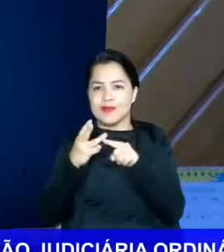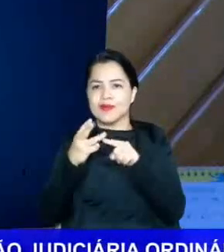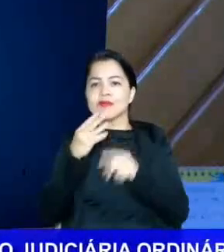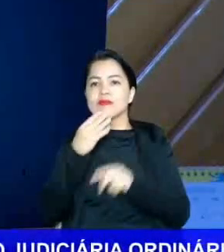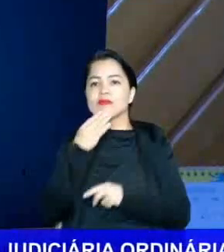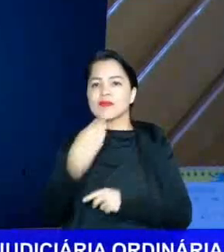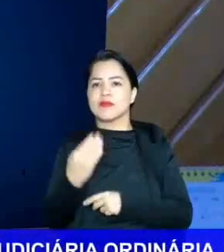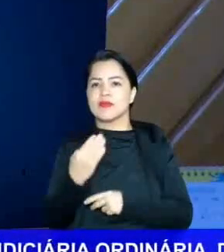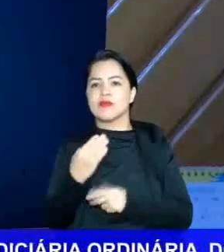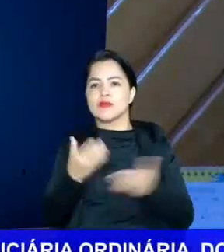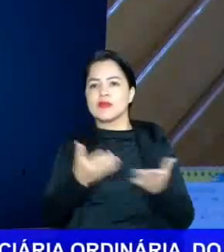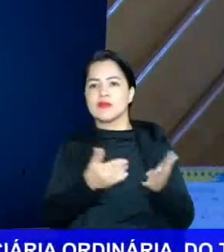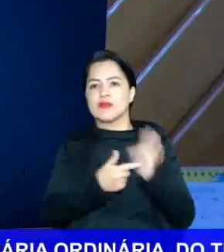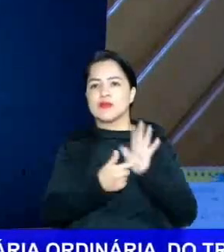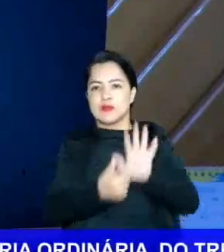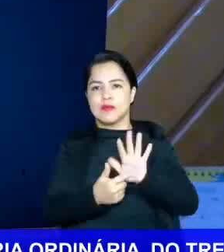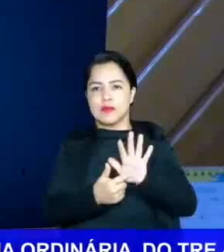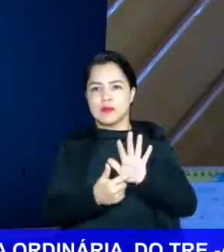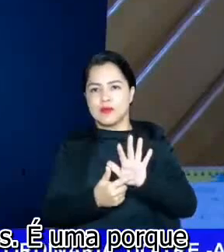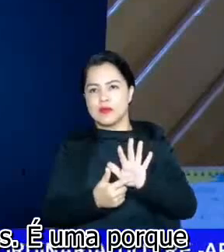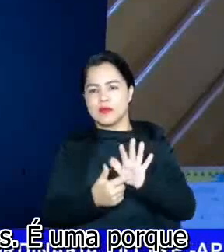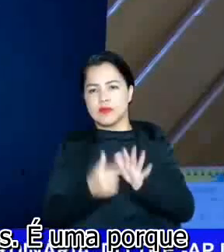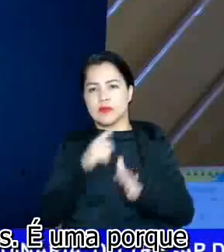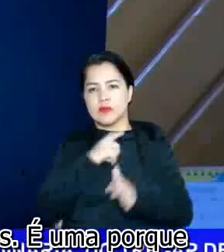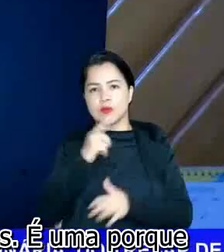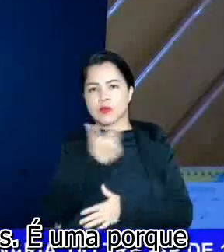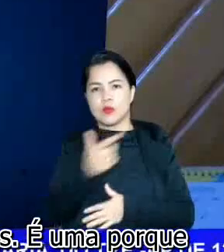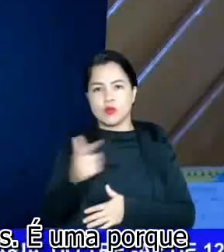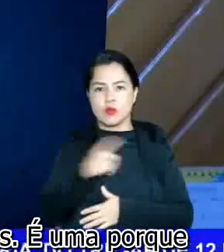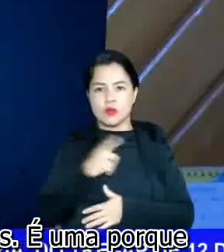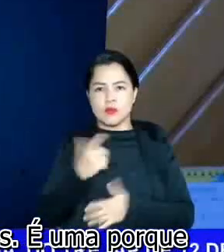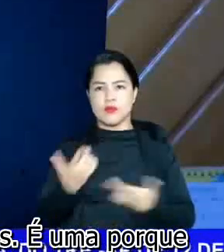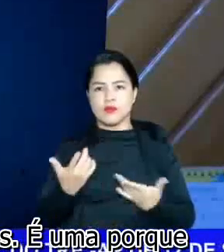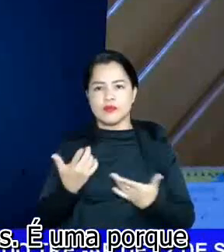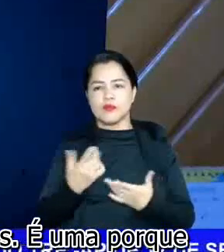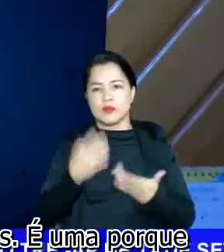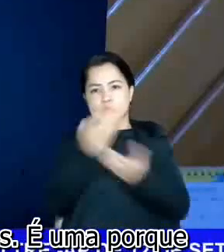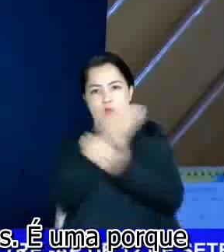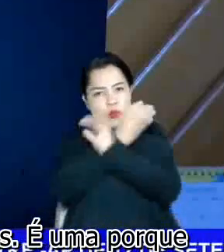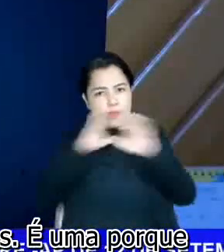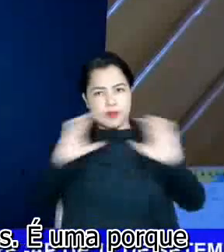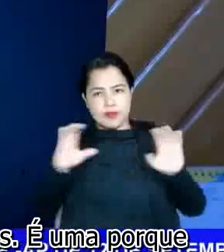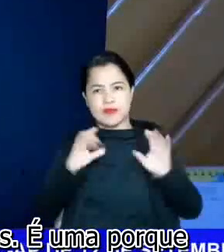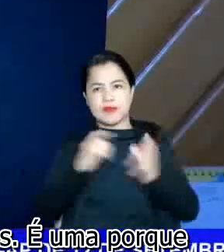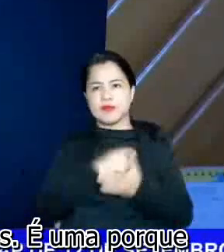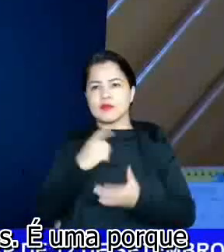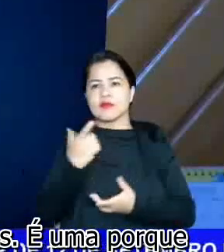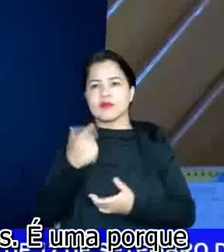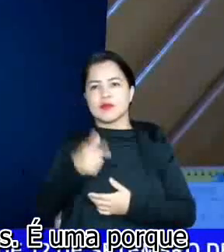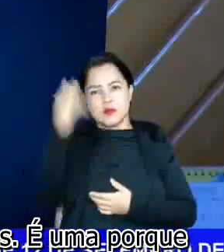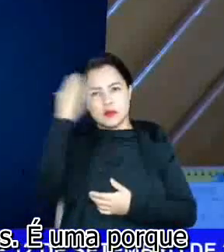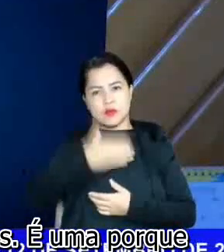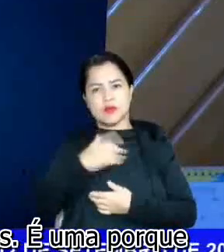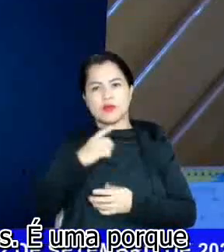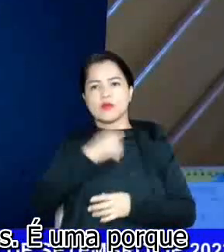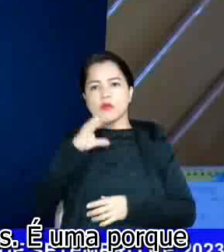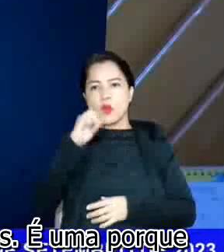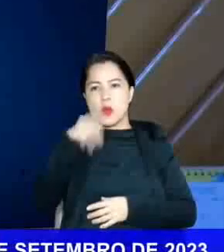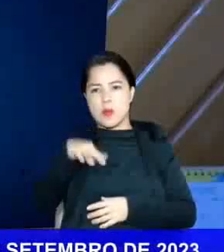apresentam, assim, não trazem muita confiabilidade nessa prestação de contas. Uma